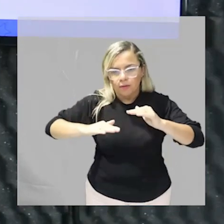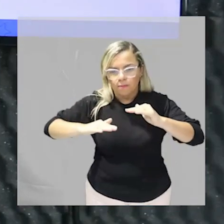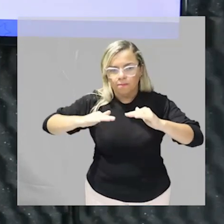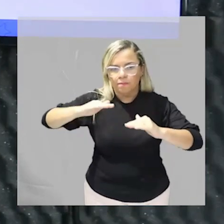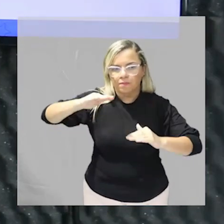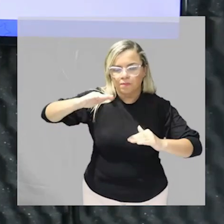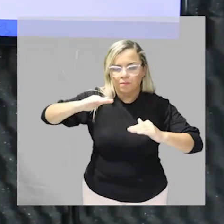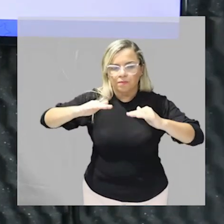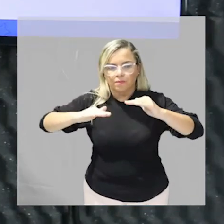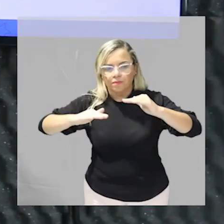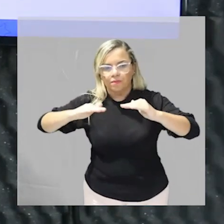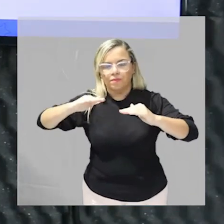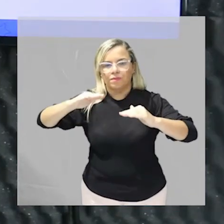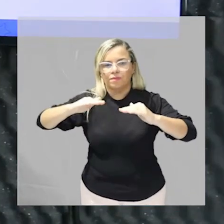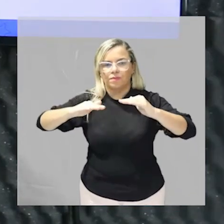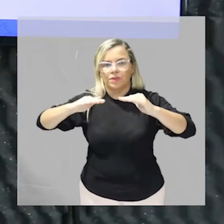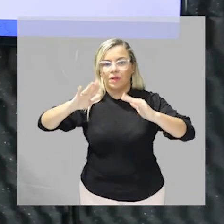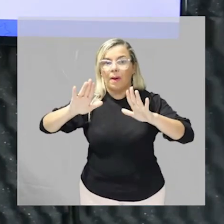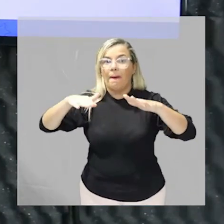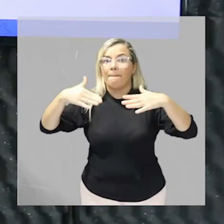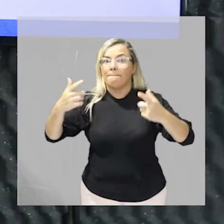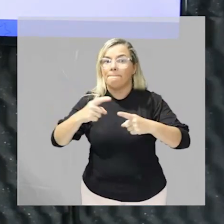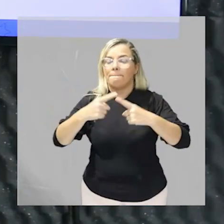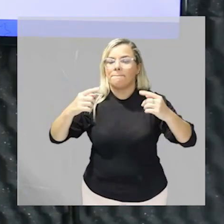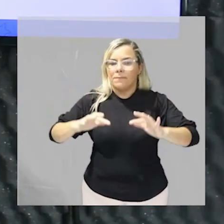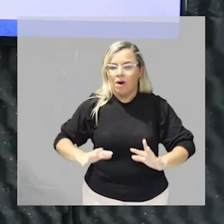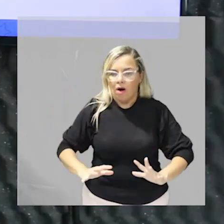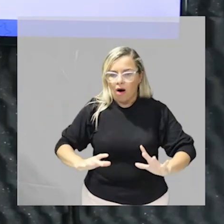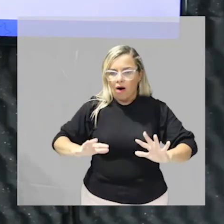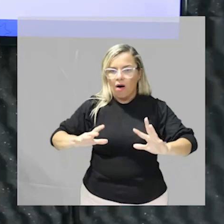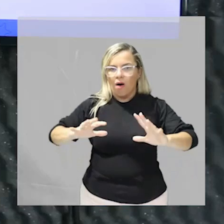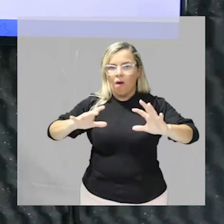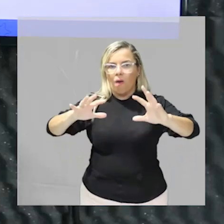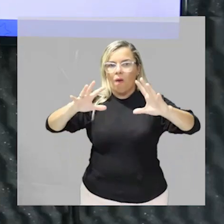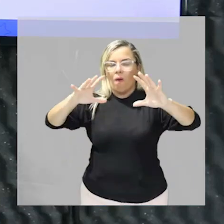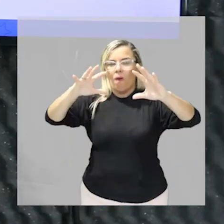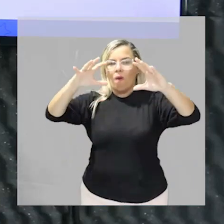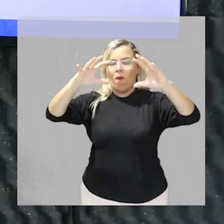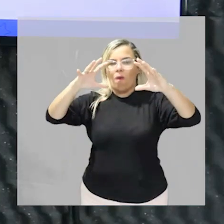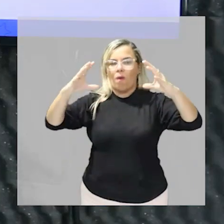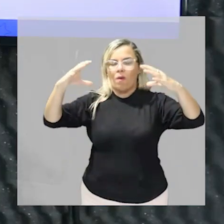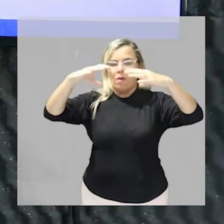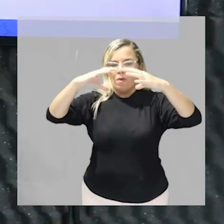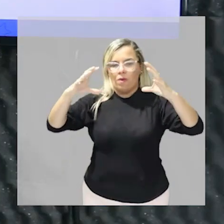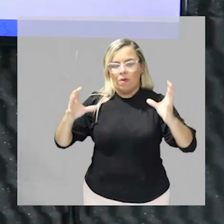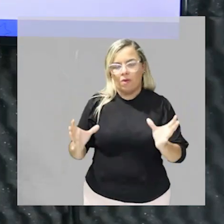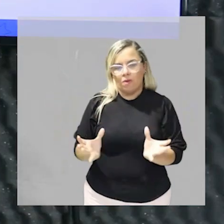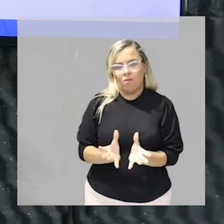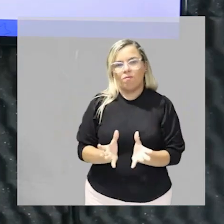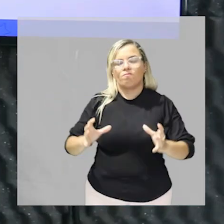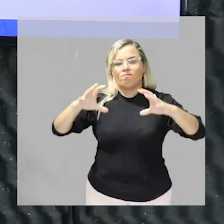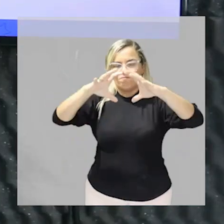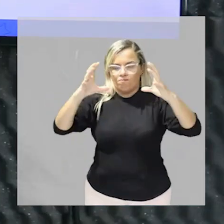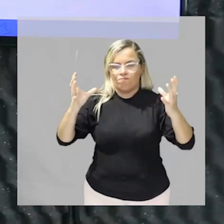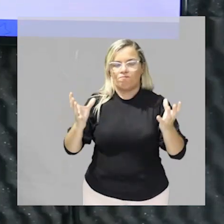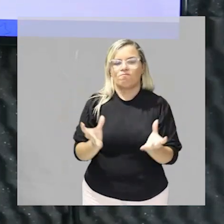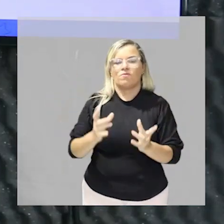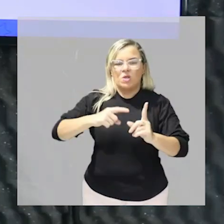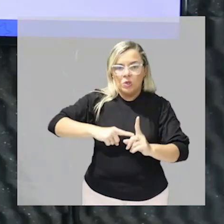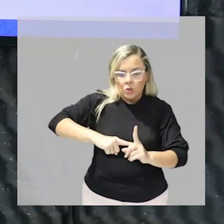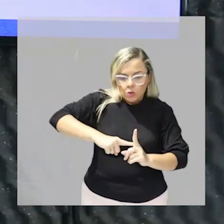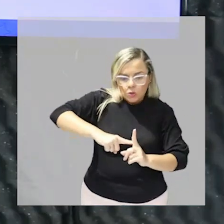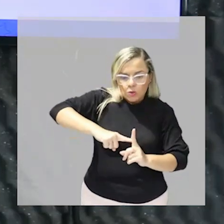o aumento de gases poluentes aumenta a retenção de luz, né, na nossa superfície, aumentando a nossa